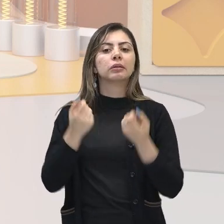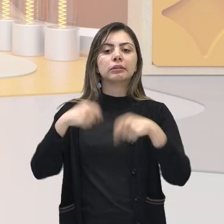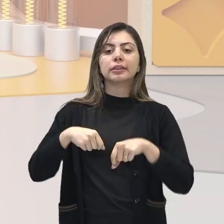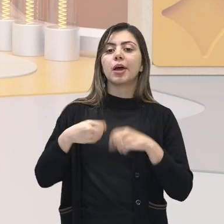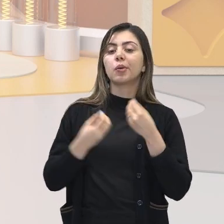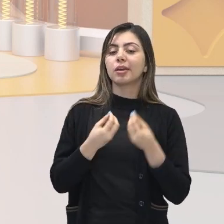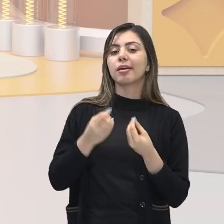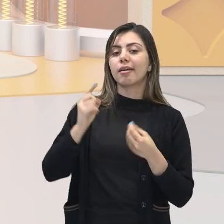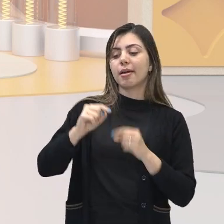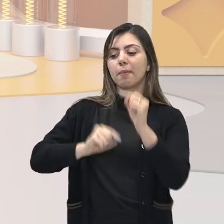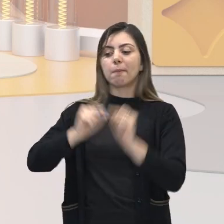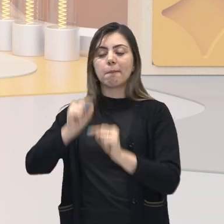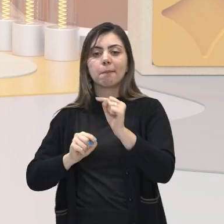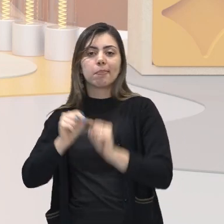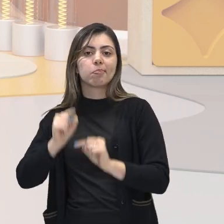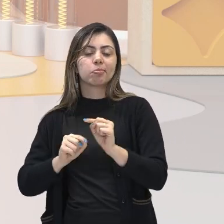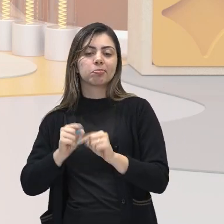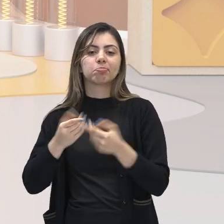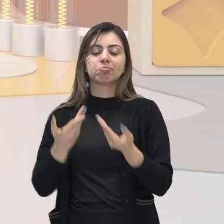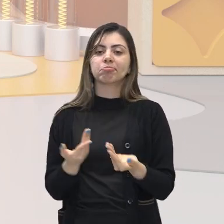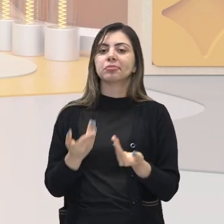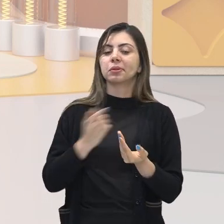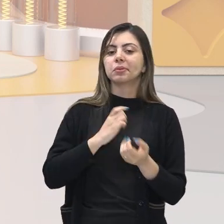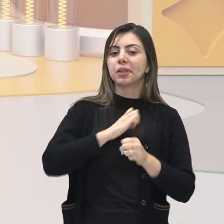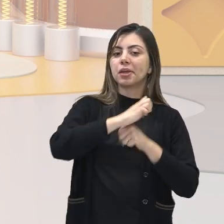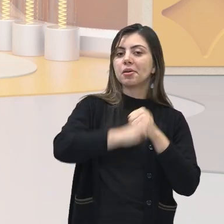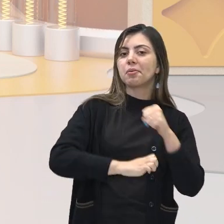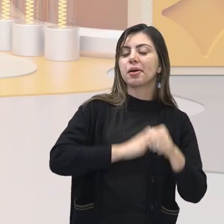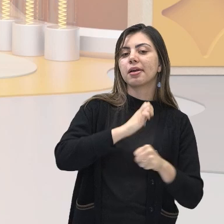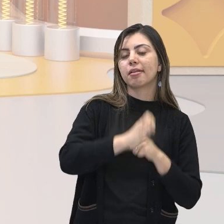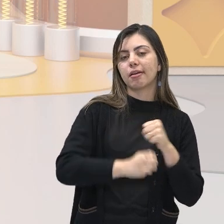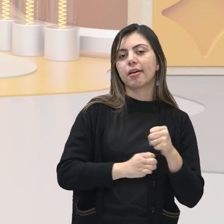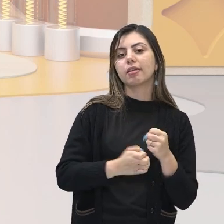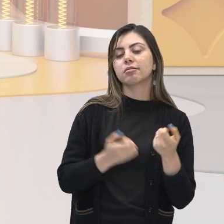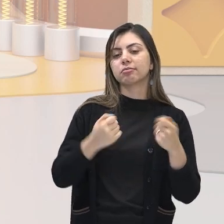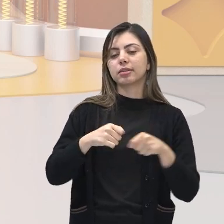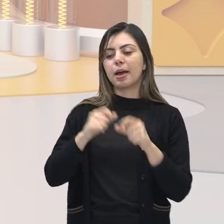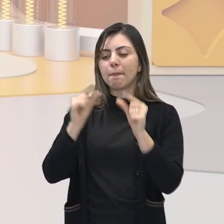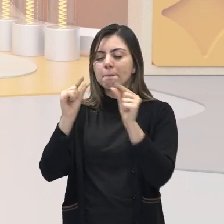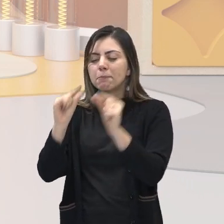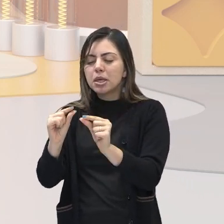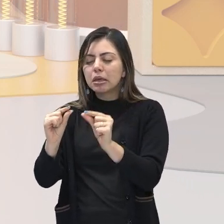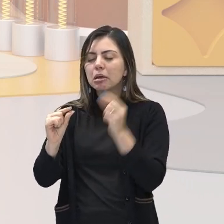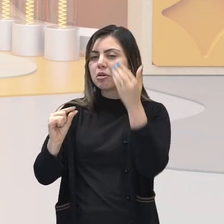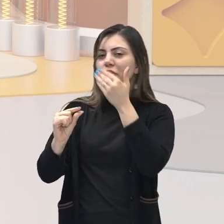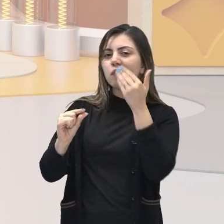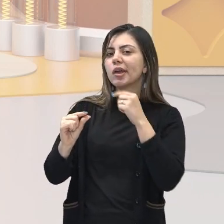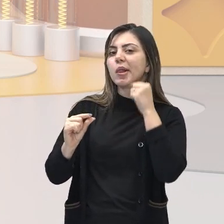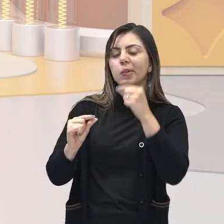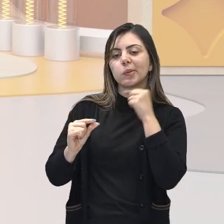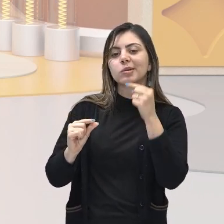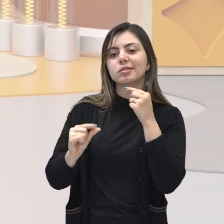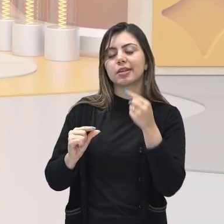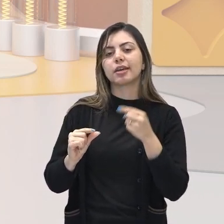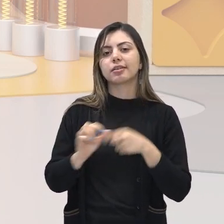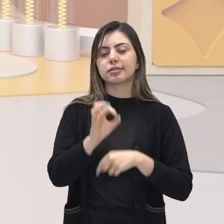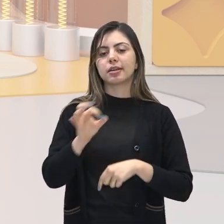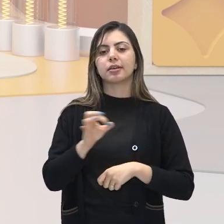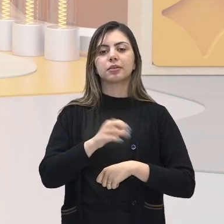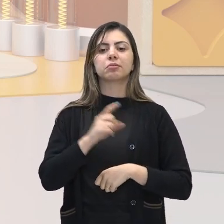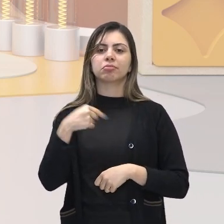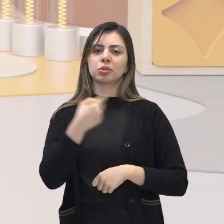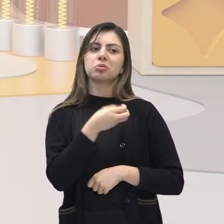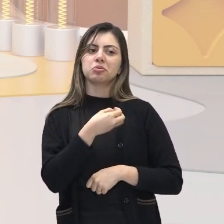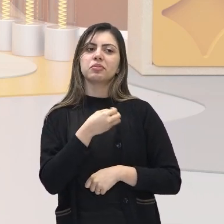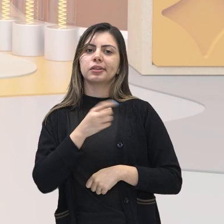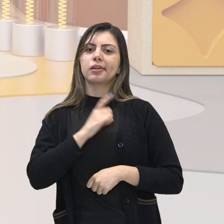própria matéria, né? Então, os elétrons são essas unidades pequenas que compõem o mundo material que nós vivenciamos,